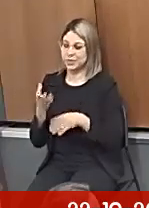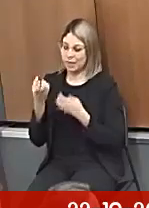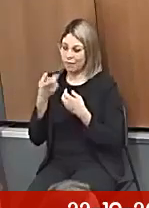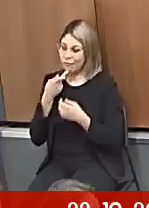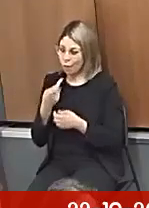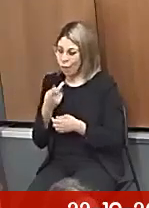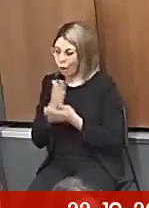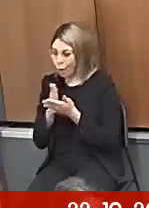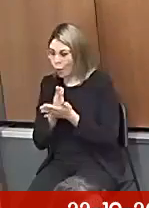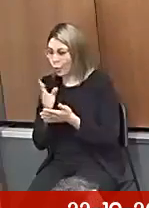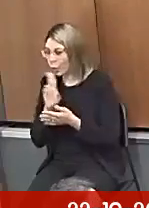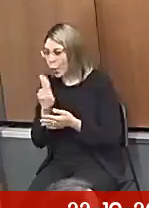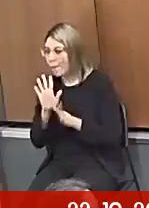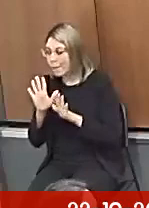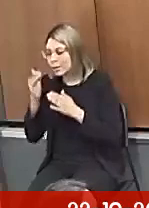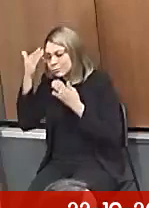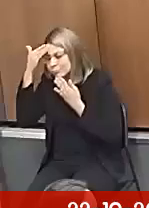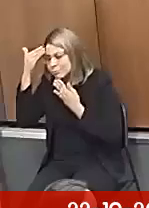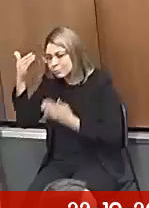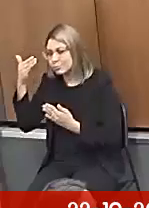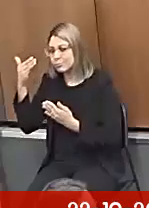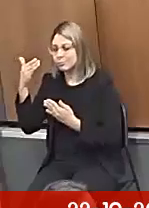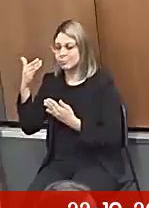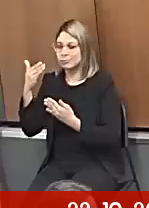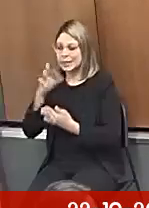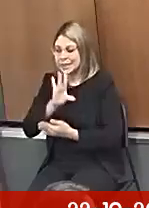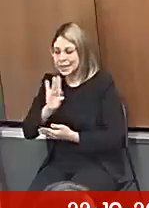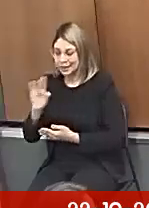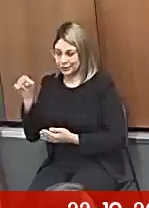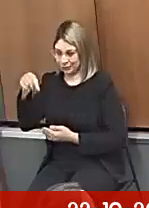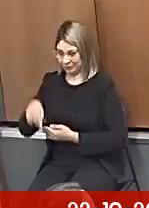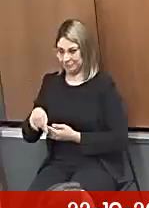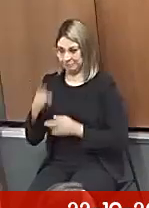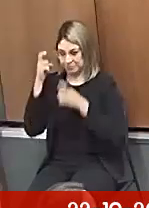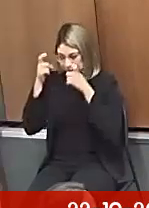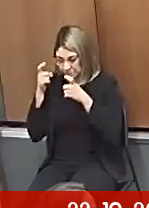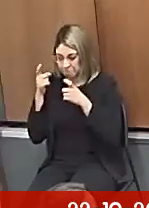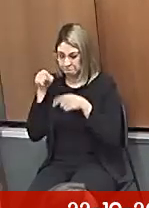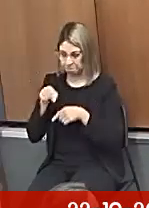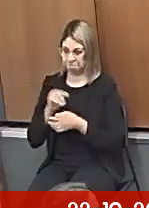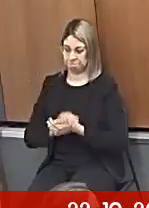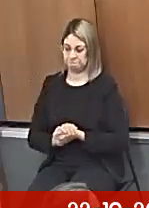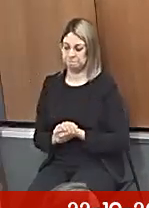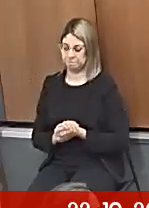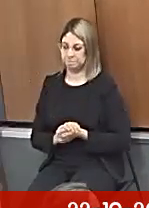nomes, mas agradecemos imensamente a preocupação de todos.